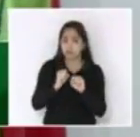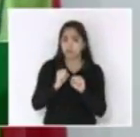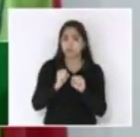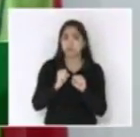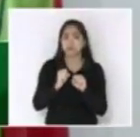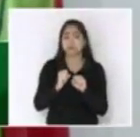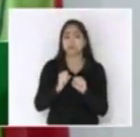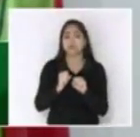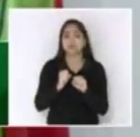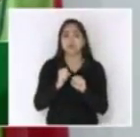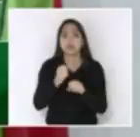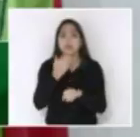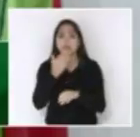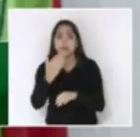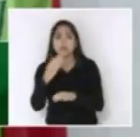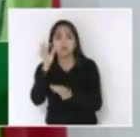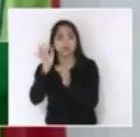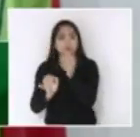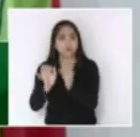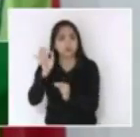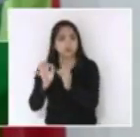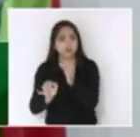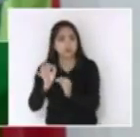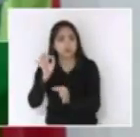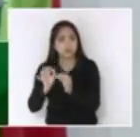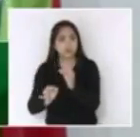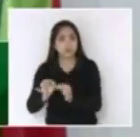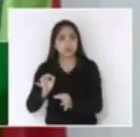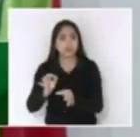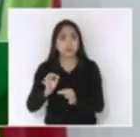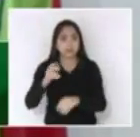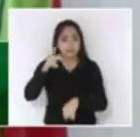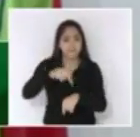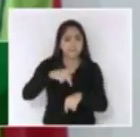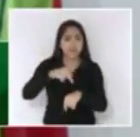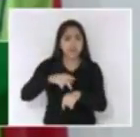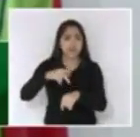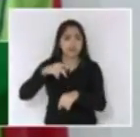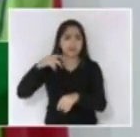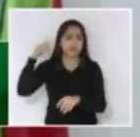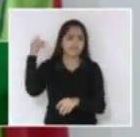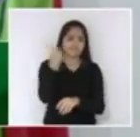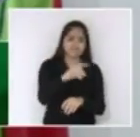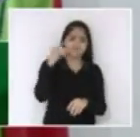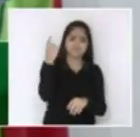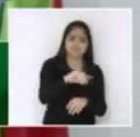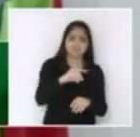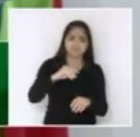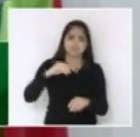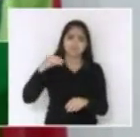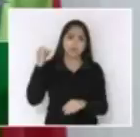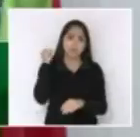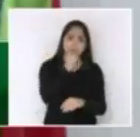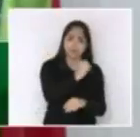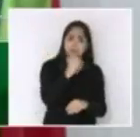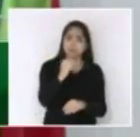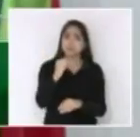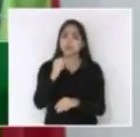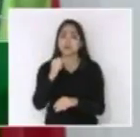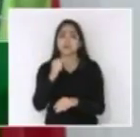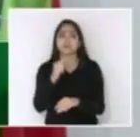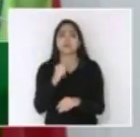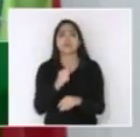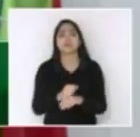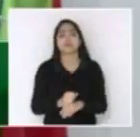à justiça o direito de apedrejar sua mulher, caso ele imagine qualquer possibilidade de infidelidade,